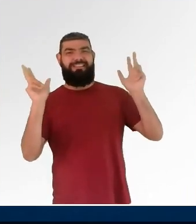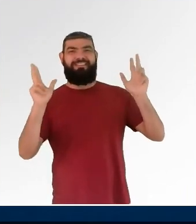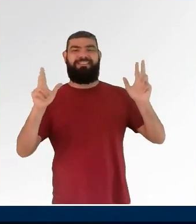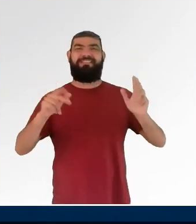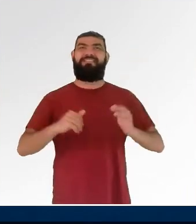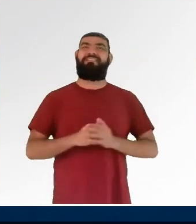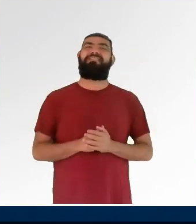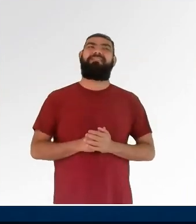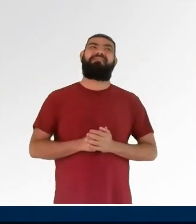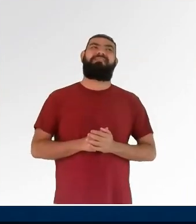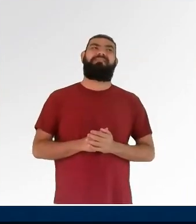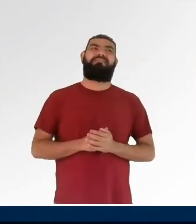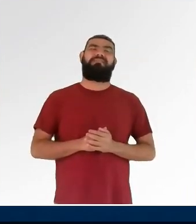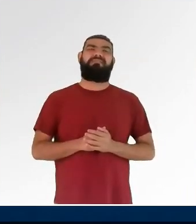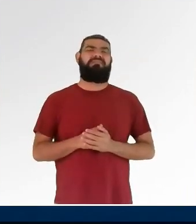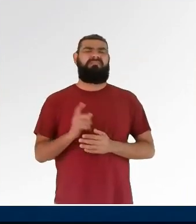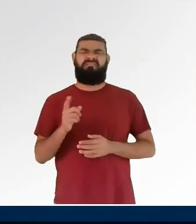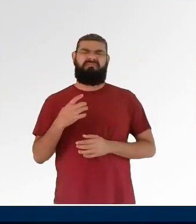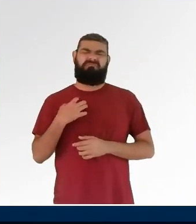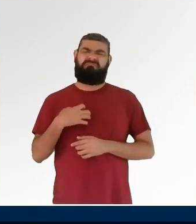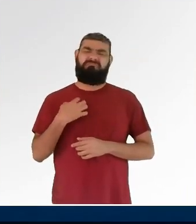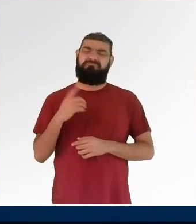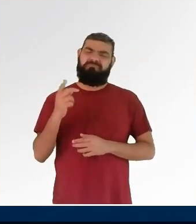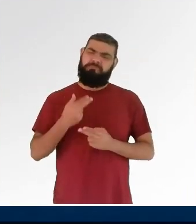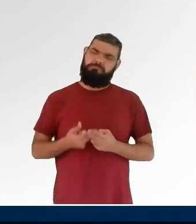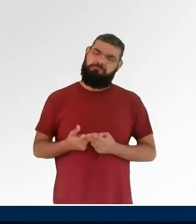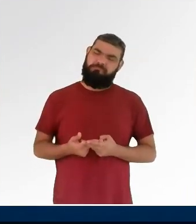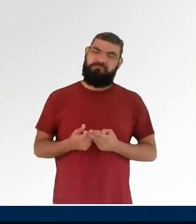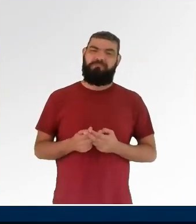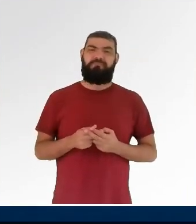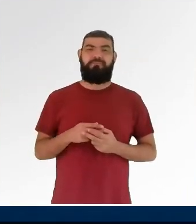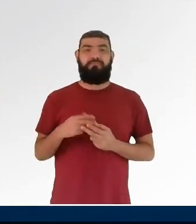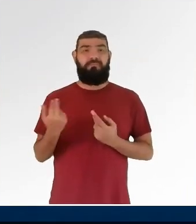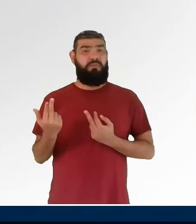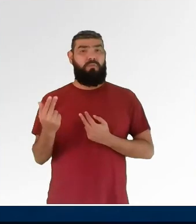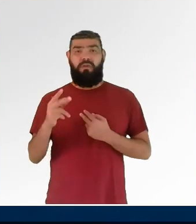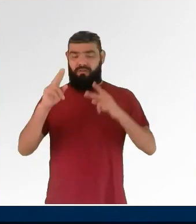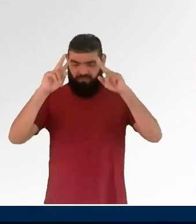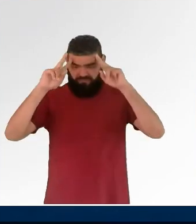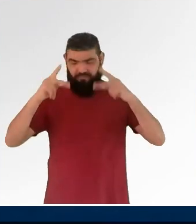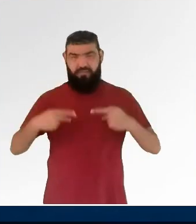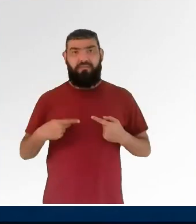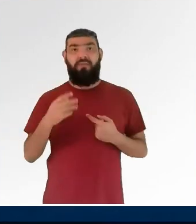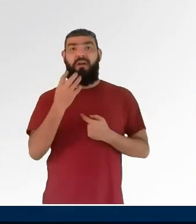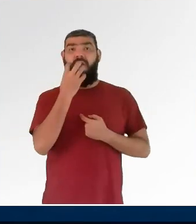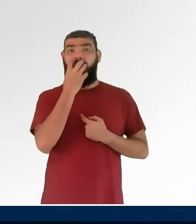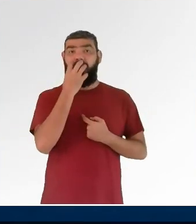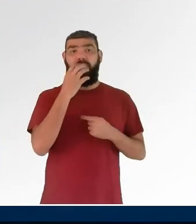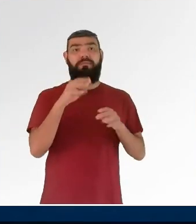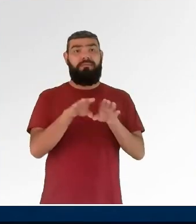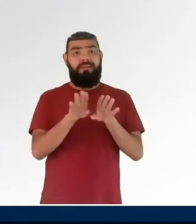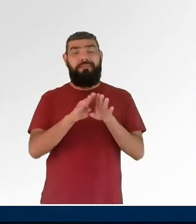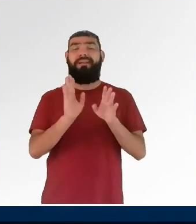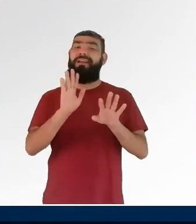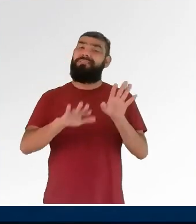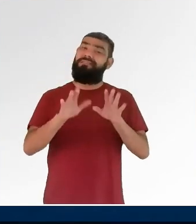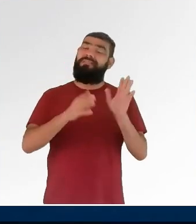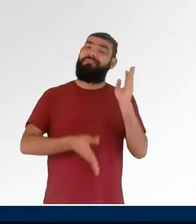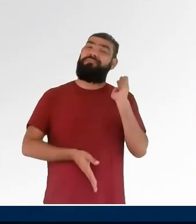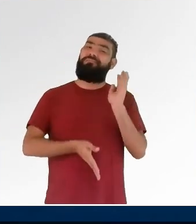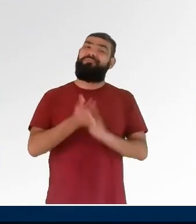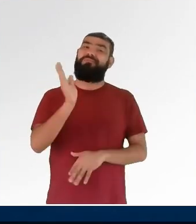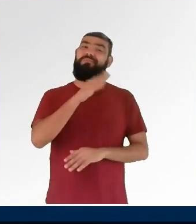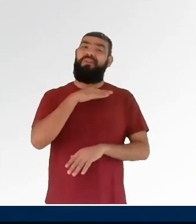com o cachorro, mas assim como seres vivos, os cachorros também têm um momento em que vão partir para um outro plano,